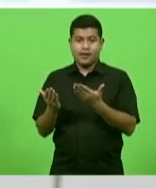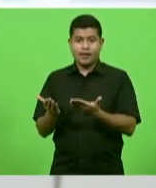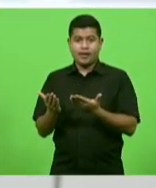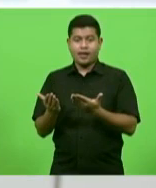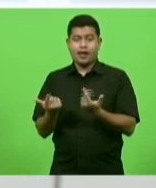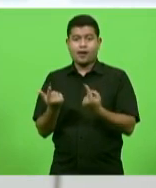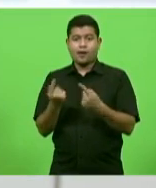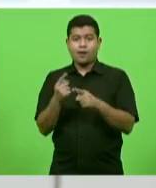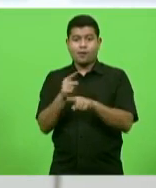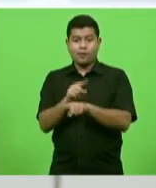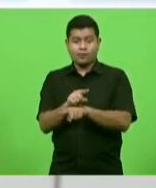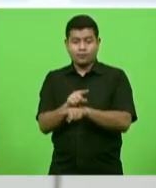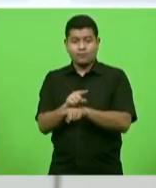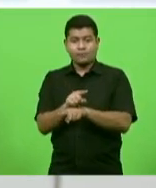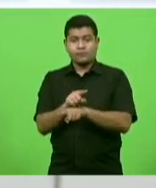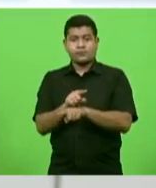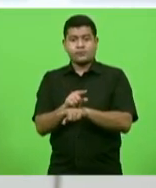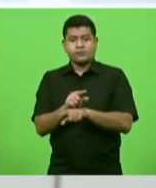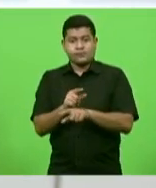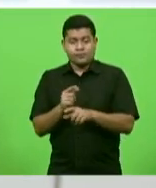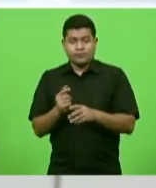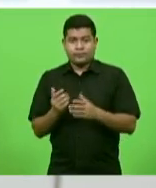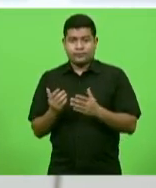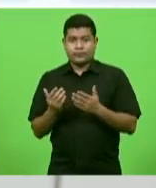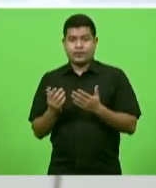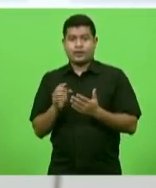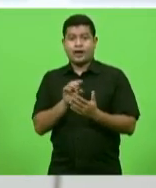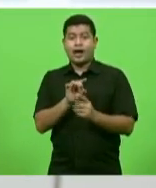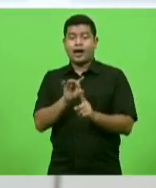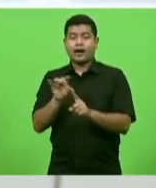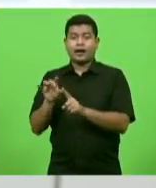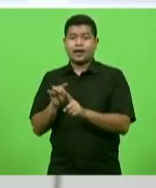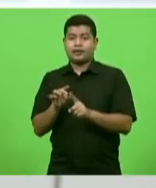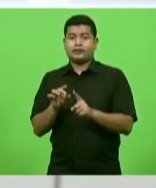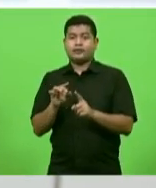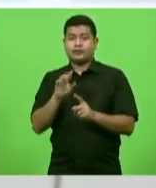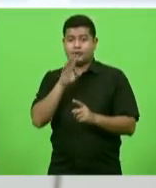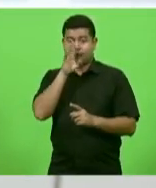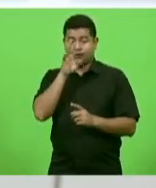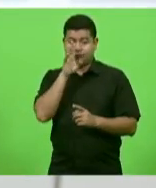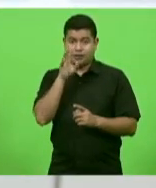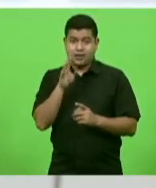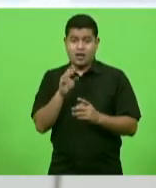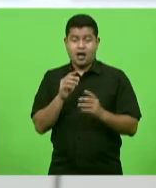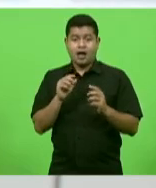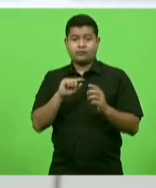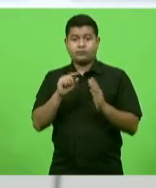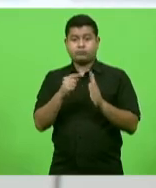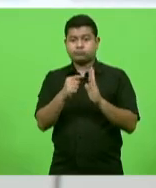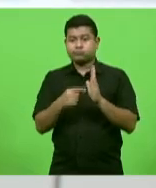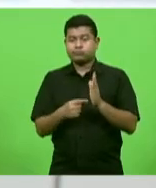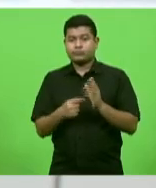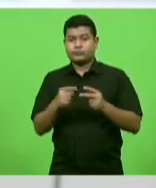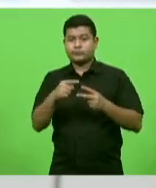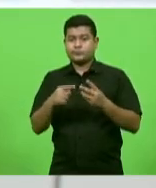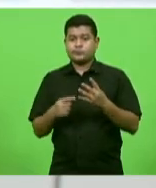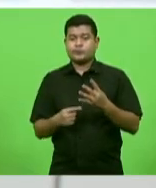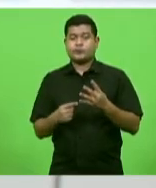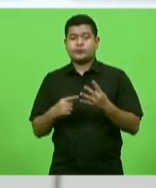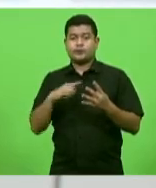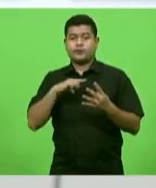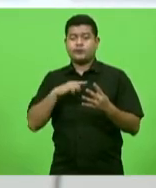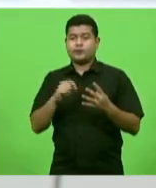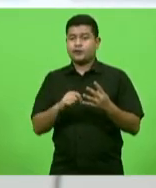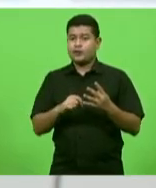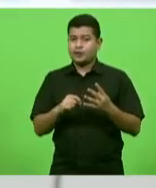contraditar individualmente cada imputação e exaustivamente a interesa dos fundamentos de